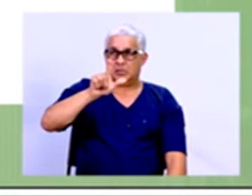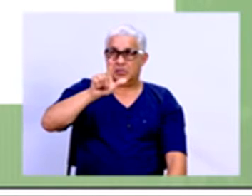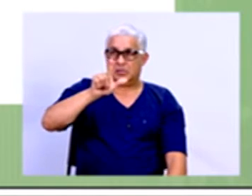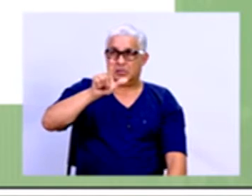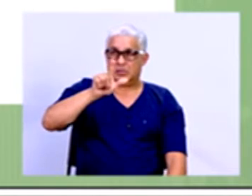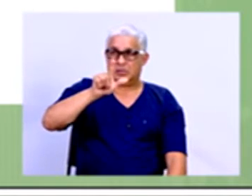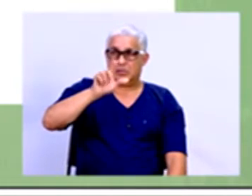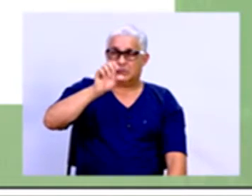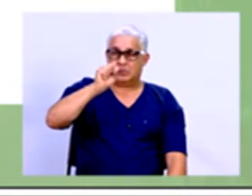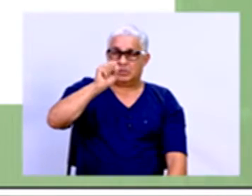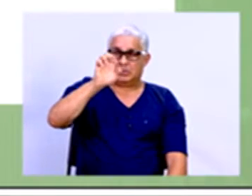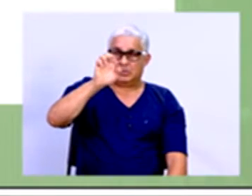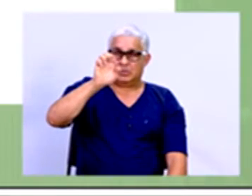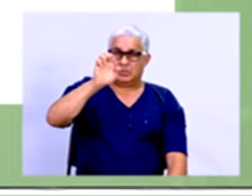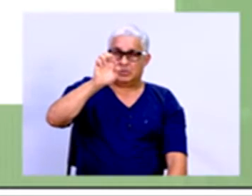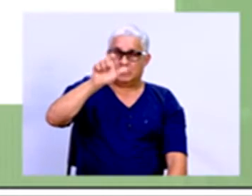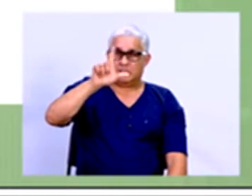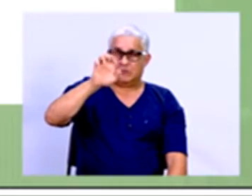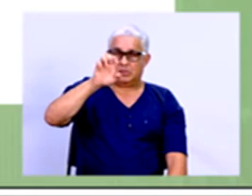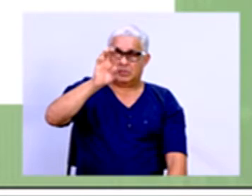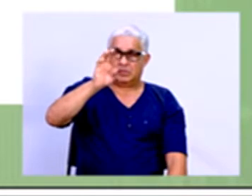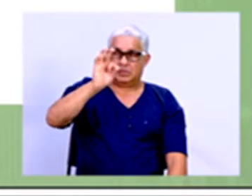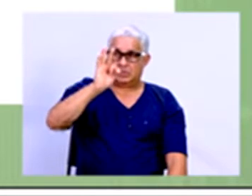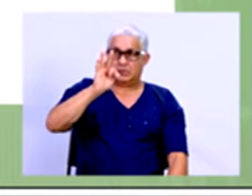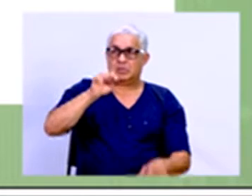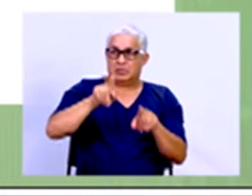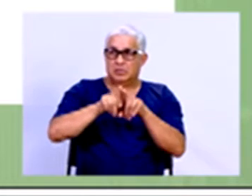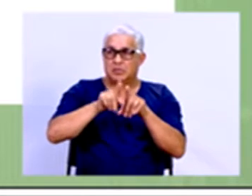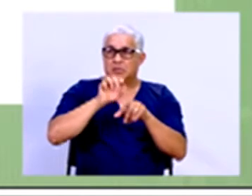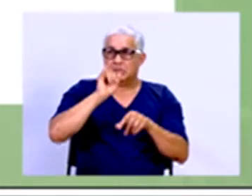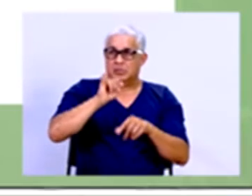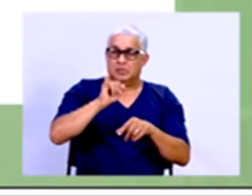aí ele verifica. Se o tipo for igual a 0, ele vai pesquisar por